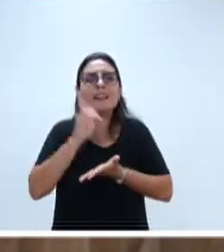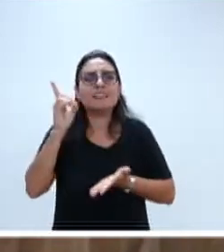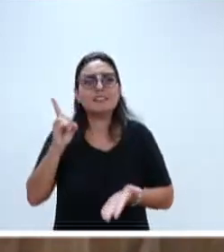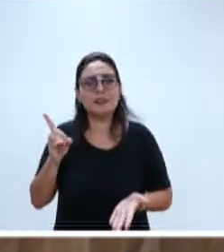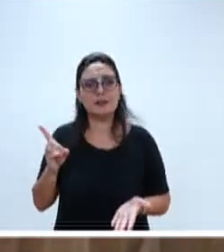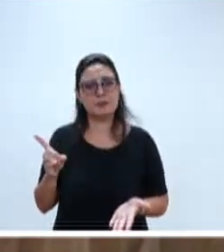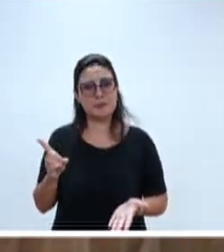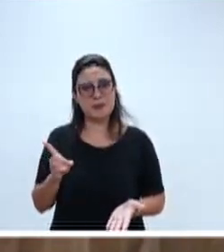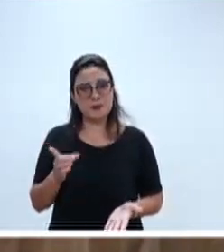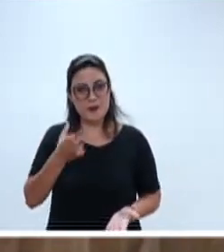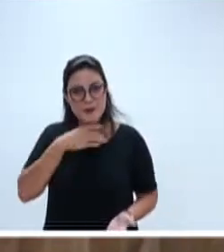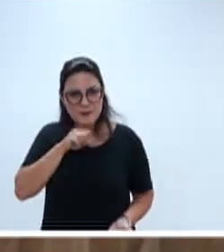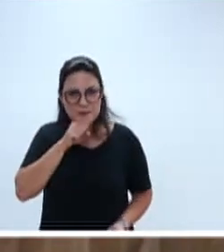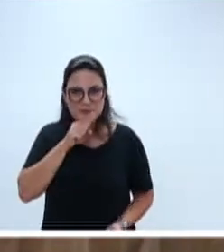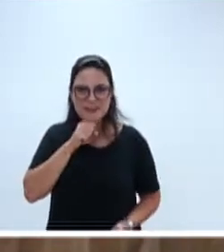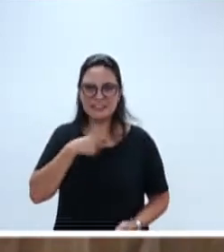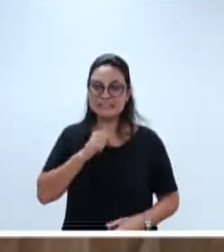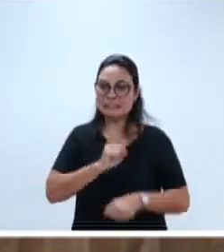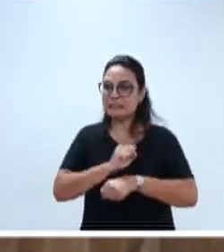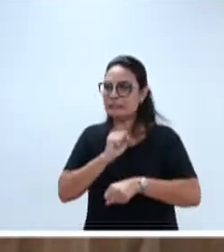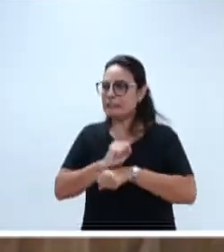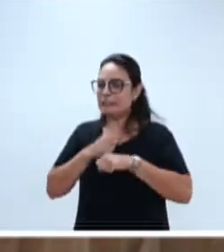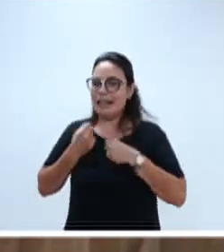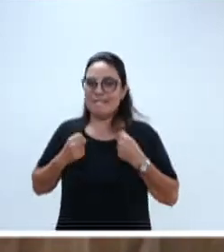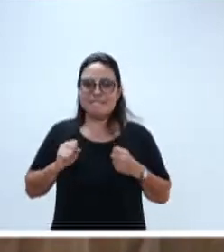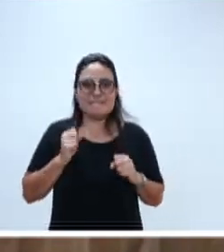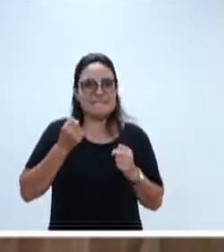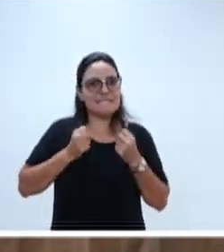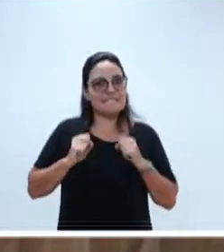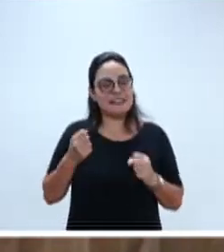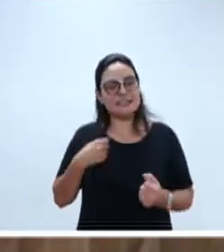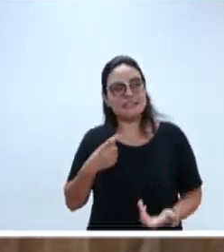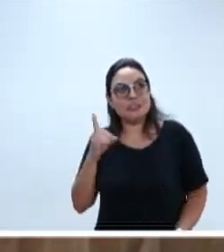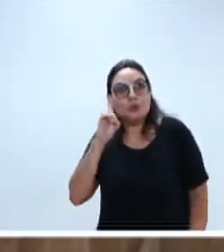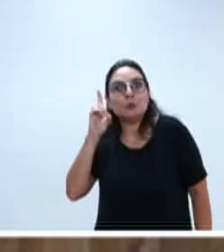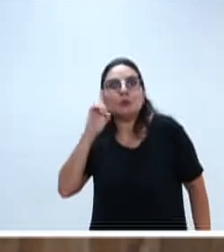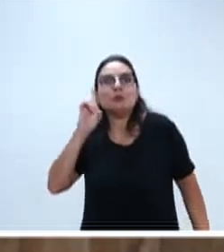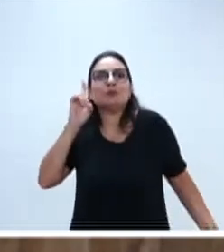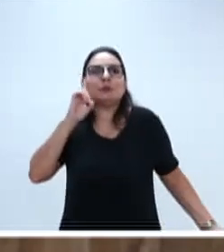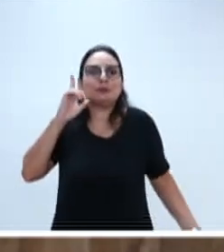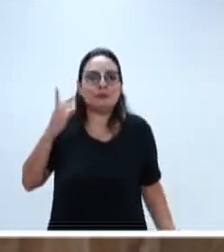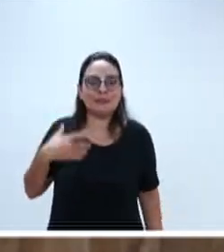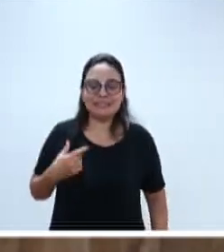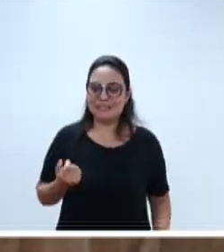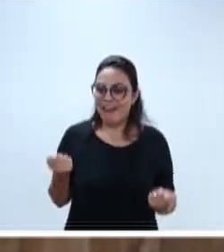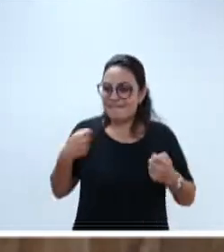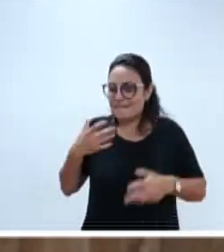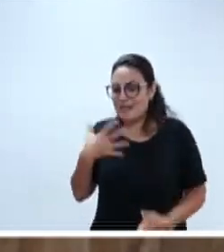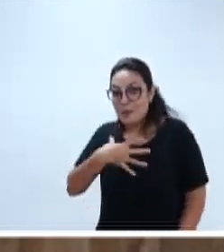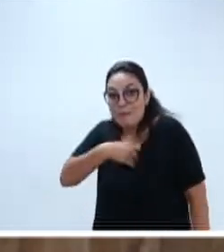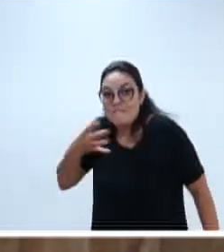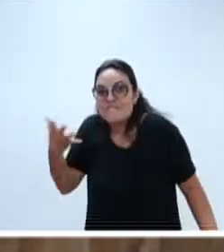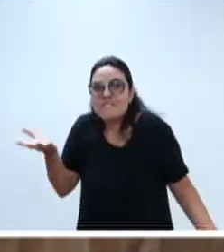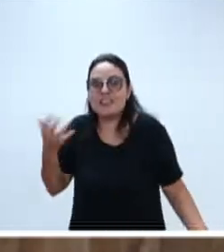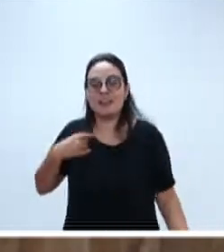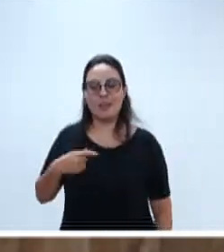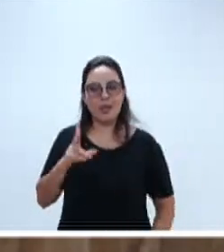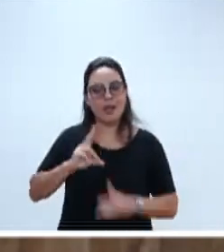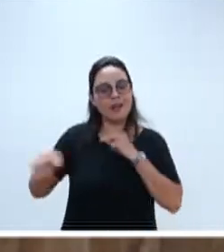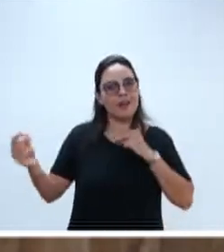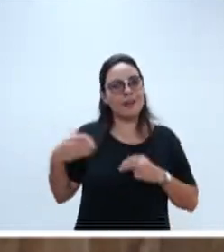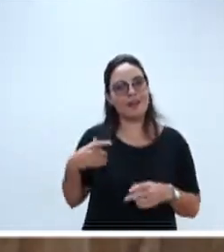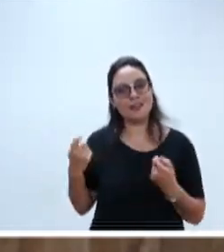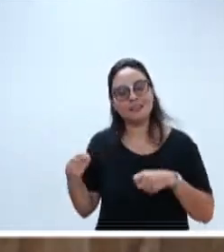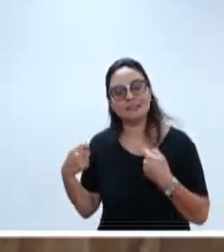acontecer. E quando aconteceu, ele não falou: olha, você me abandonou um dia, você levou o dinheiro, você... Não, meu irmão, o coração dele estava